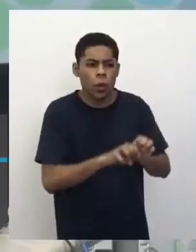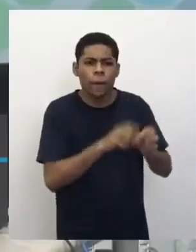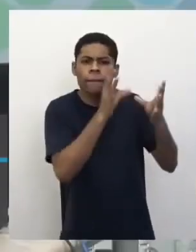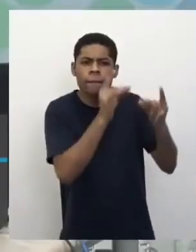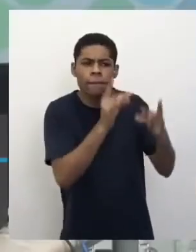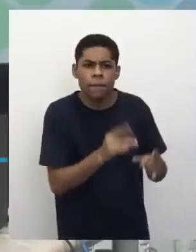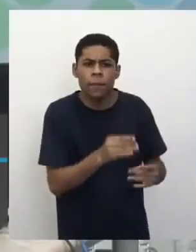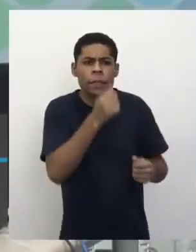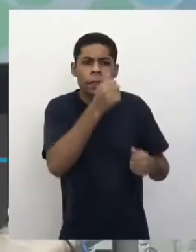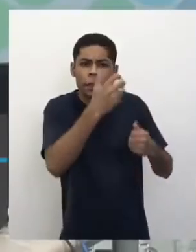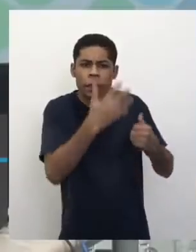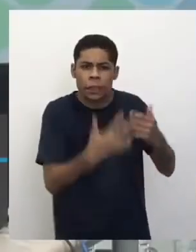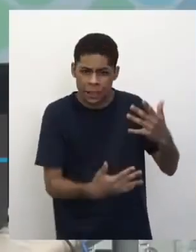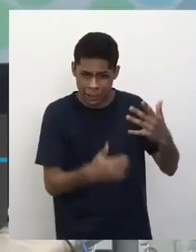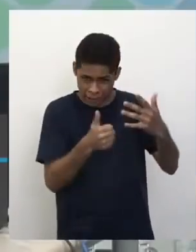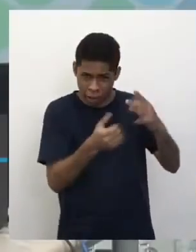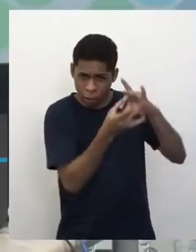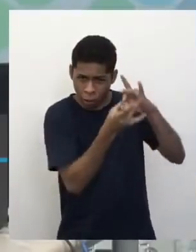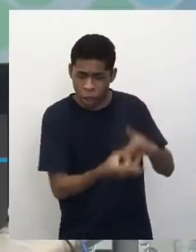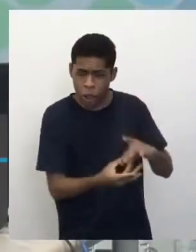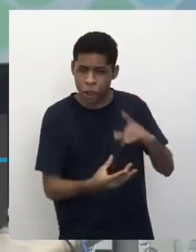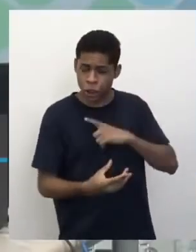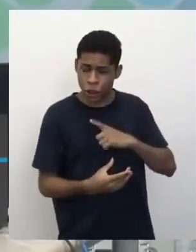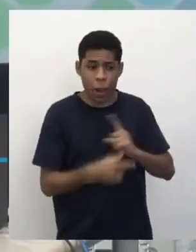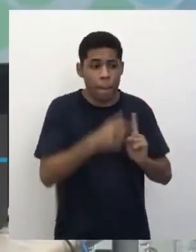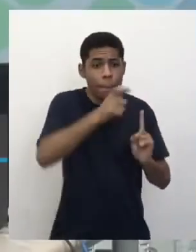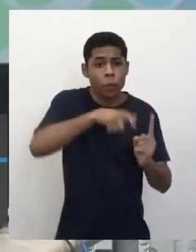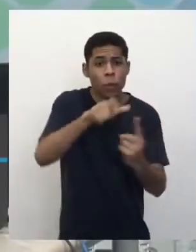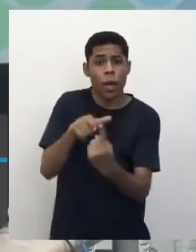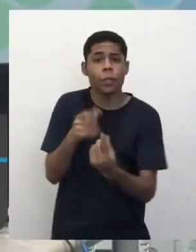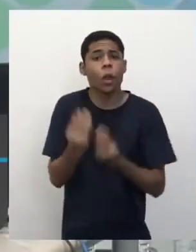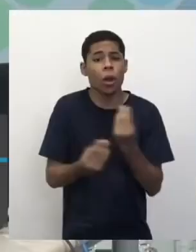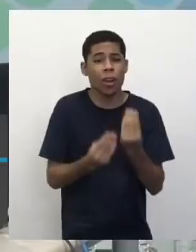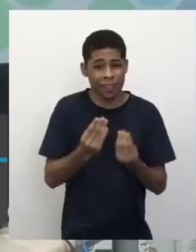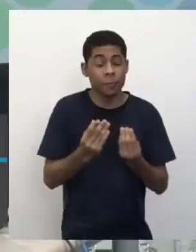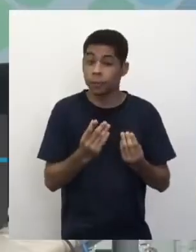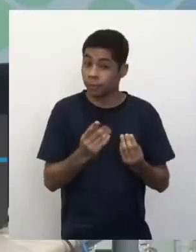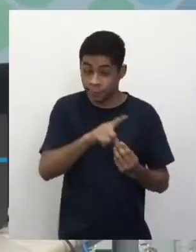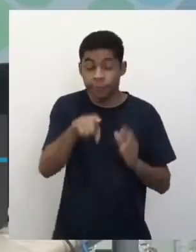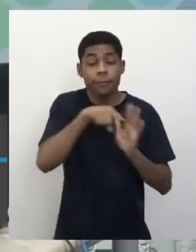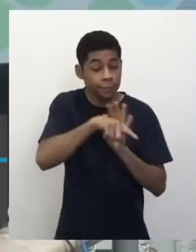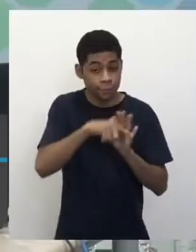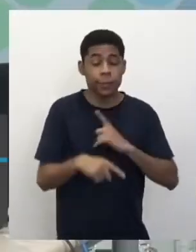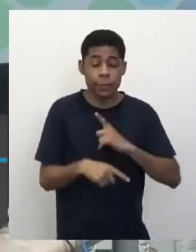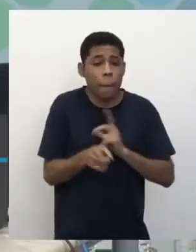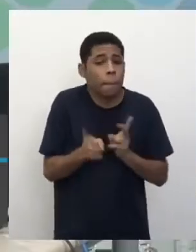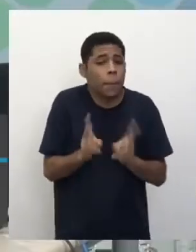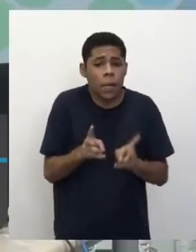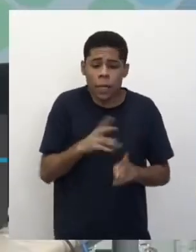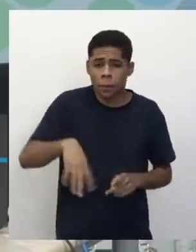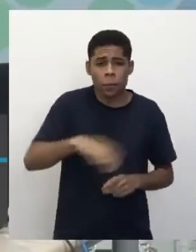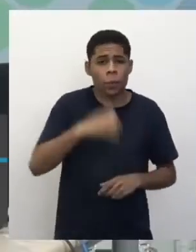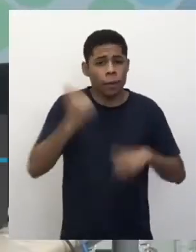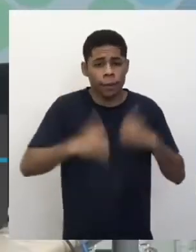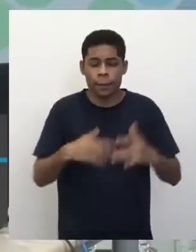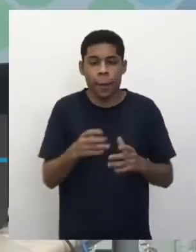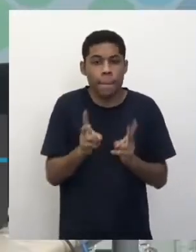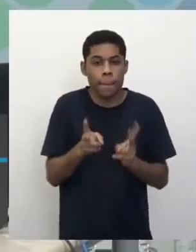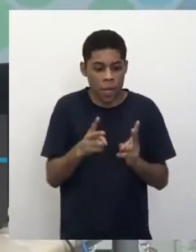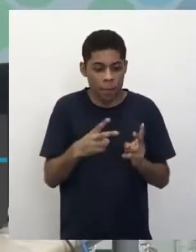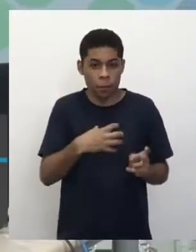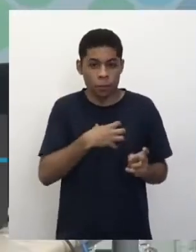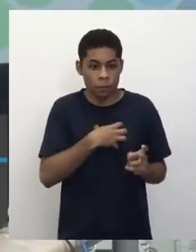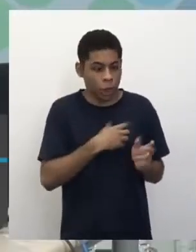das personagens. Então, vejam, são objetivos diferentes. Mesmo que a gente esteja falando de um mesmo